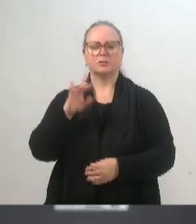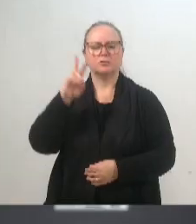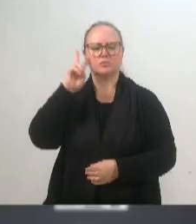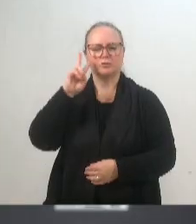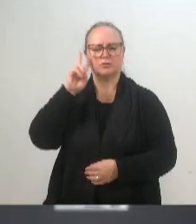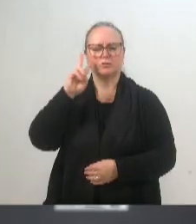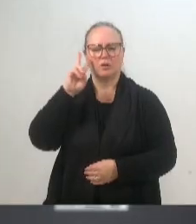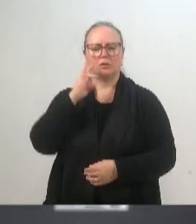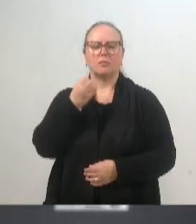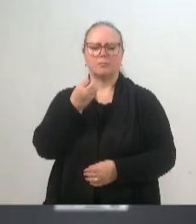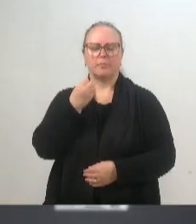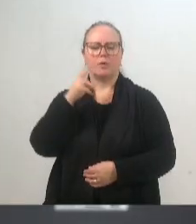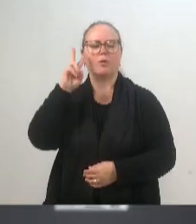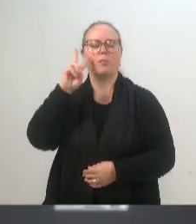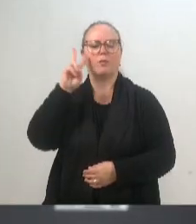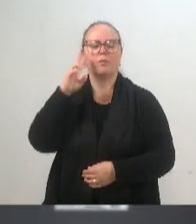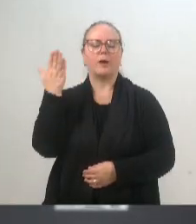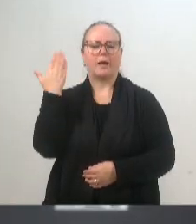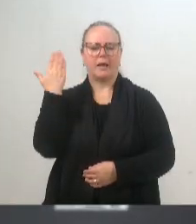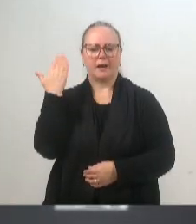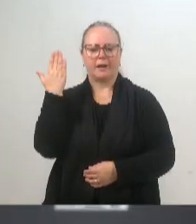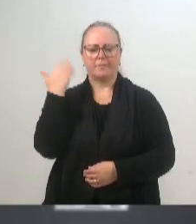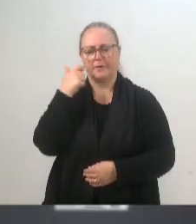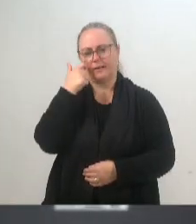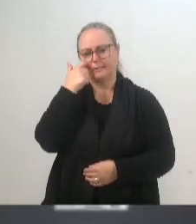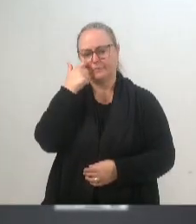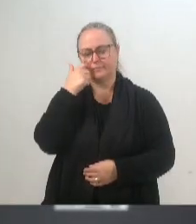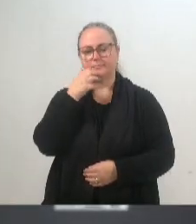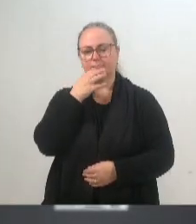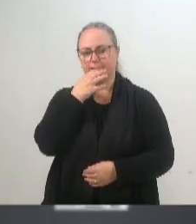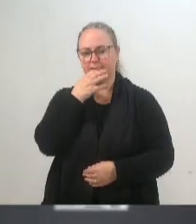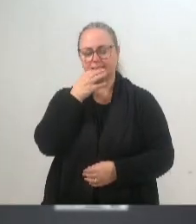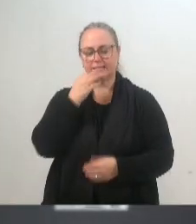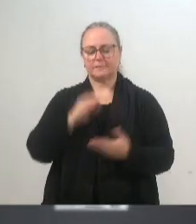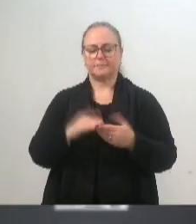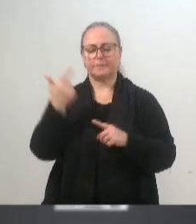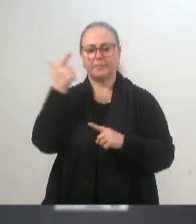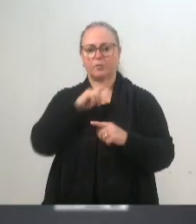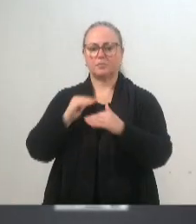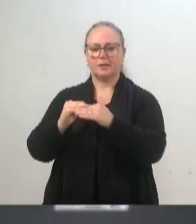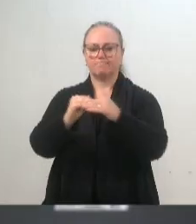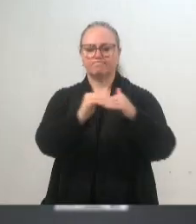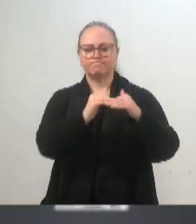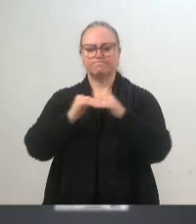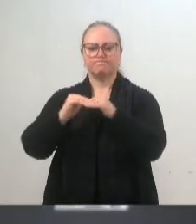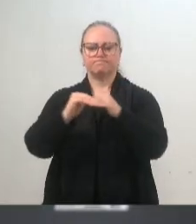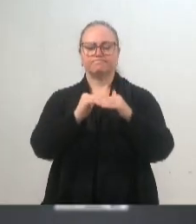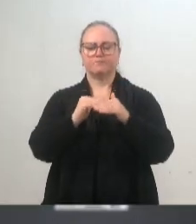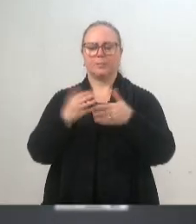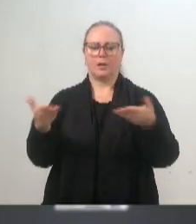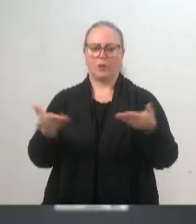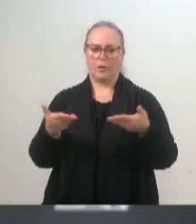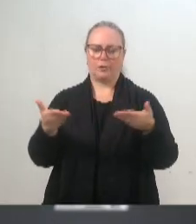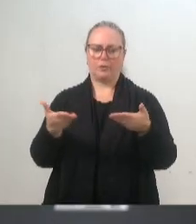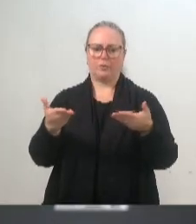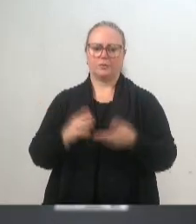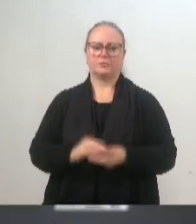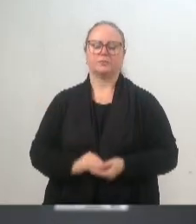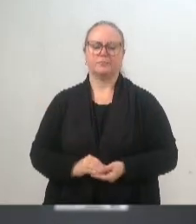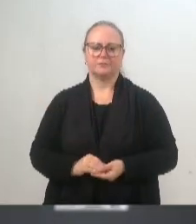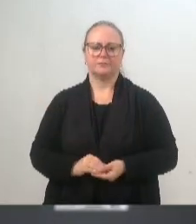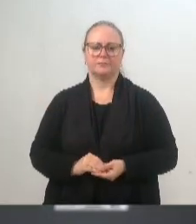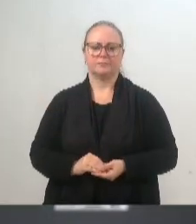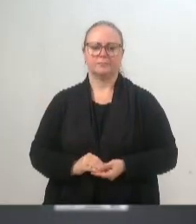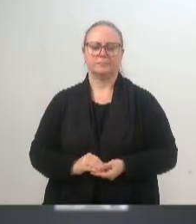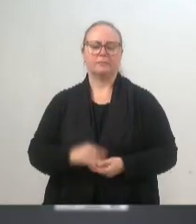que é bom lembrar o passado para trabalhar com igualdade a atualidade de hoje. Quem fala muito em